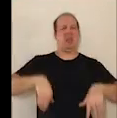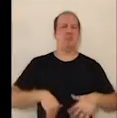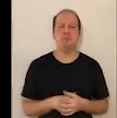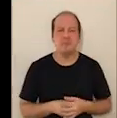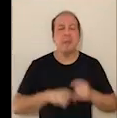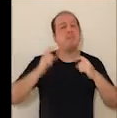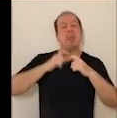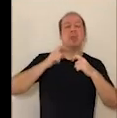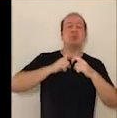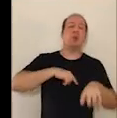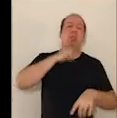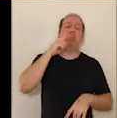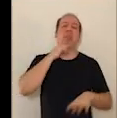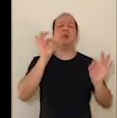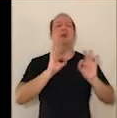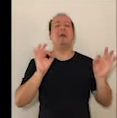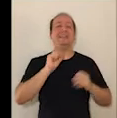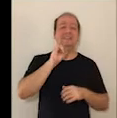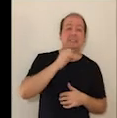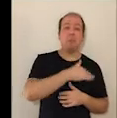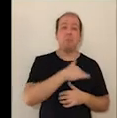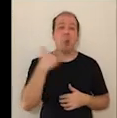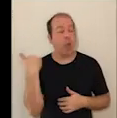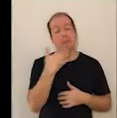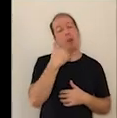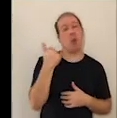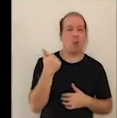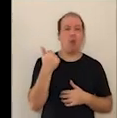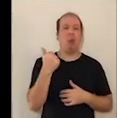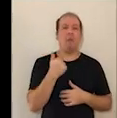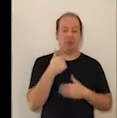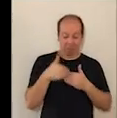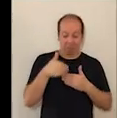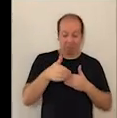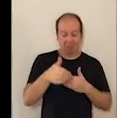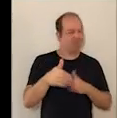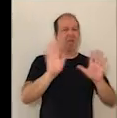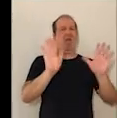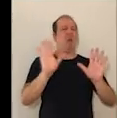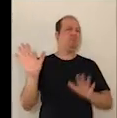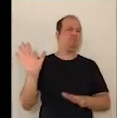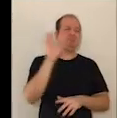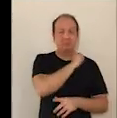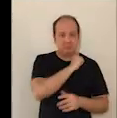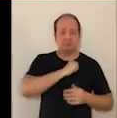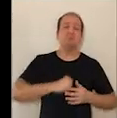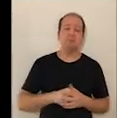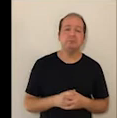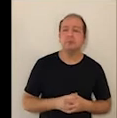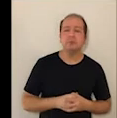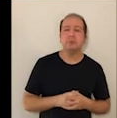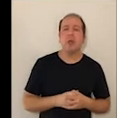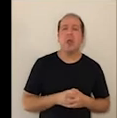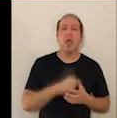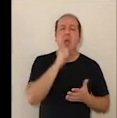Não, nada de médico. Quando se tem de morrer, é melhor morrer de uma vez, sem adiamentos. E